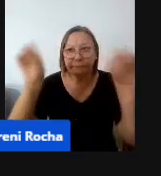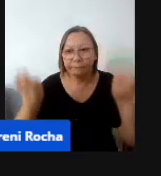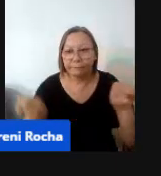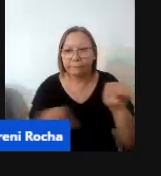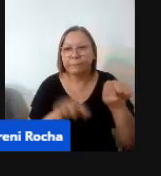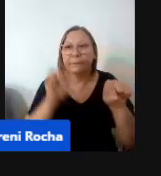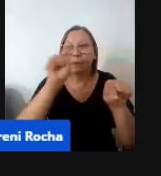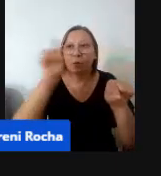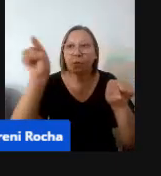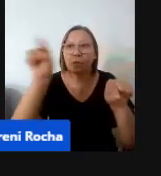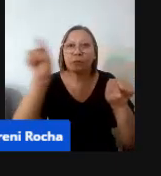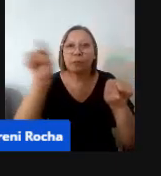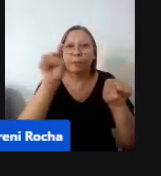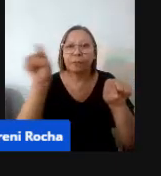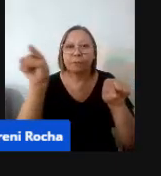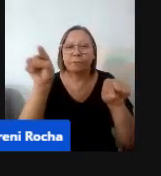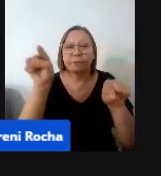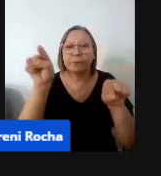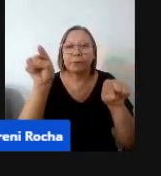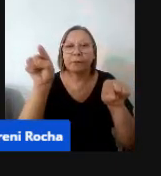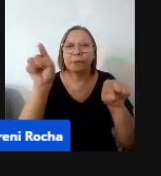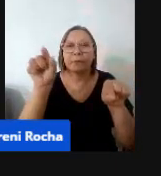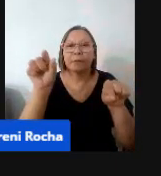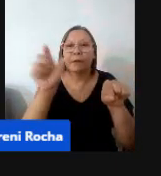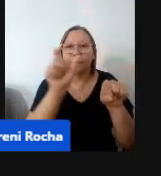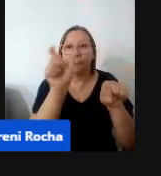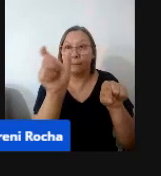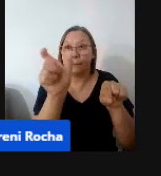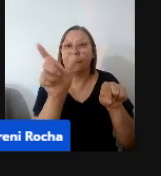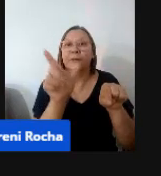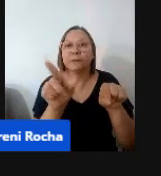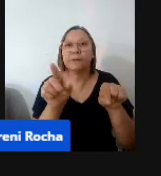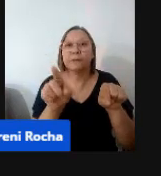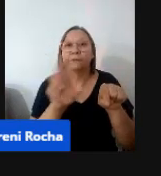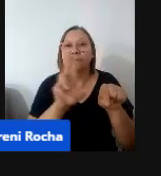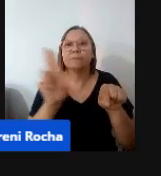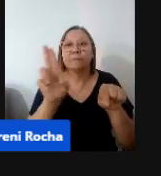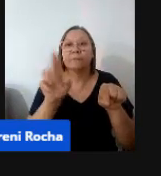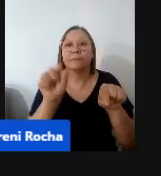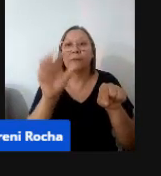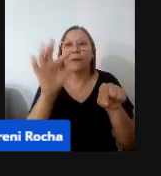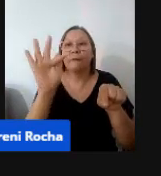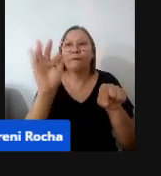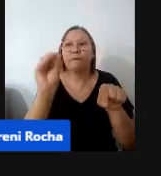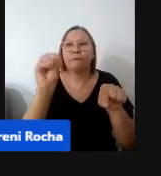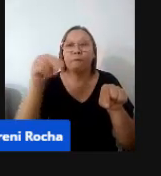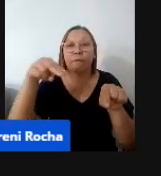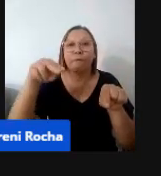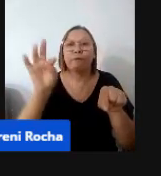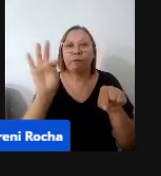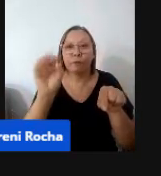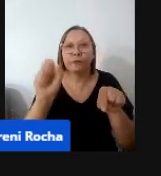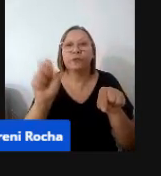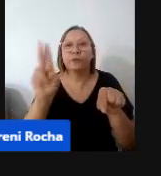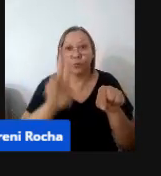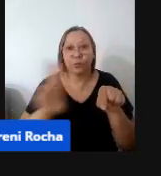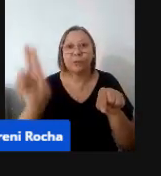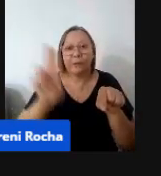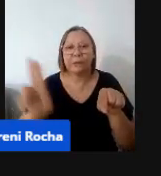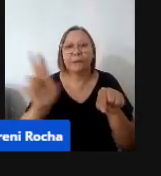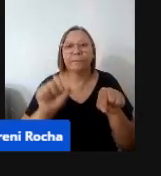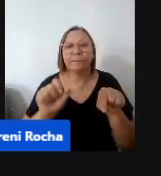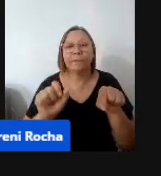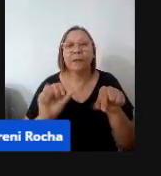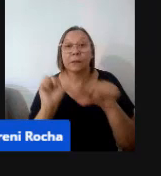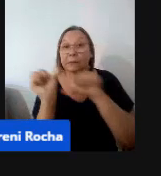aqui, aparece a fonte utilizada. Estão vendo? Que foi a Brixton Sans. Se eu quiser mudar essa